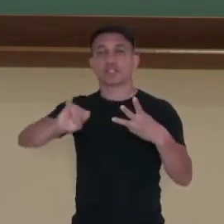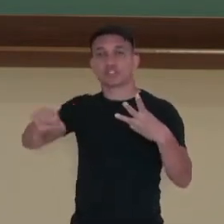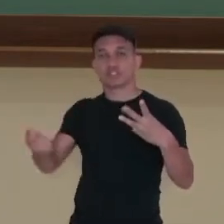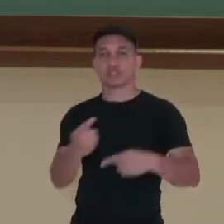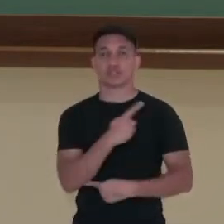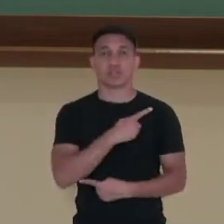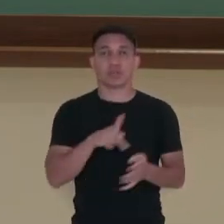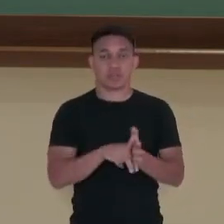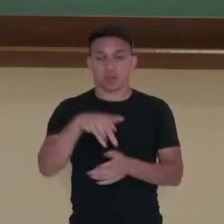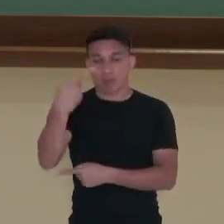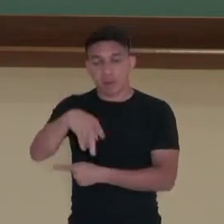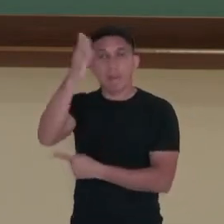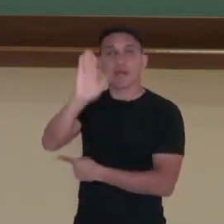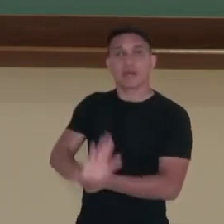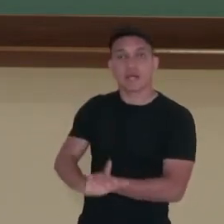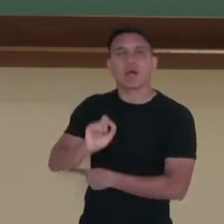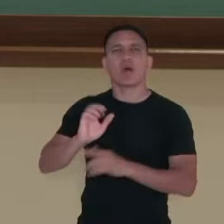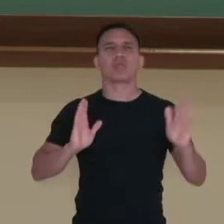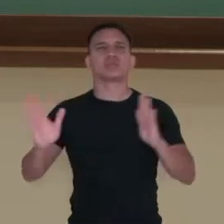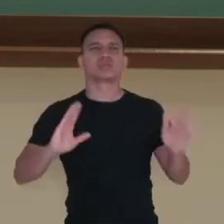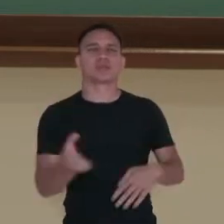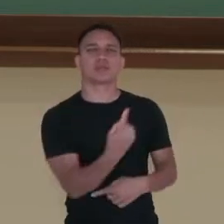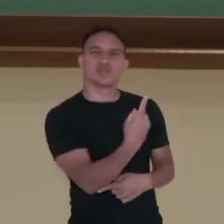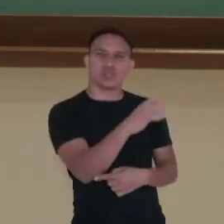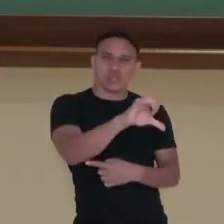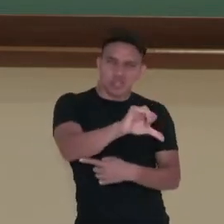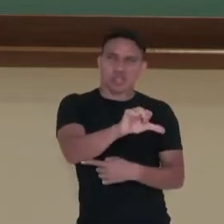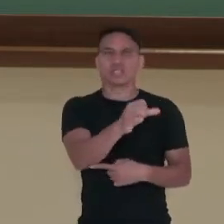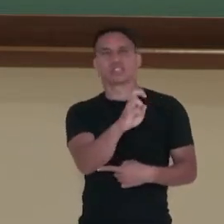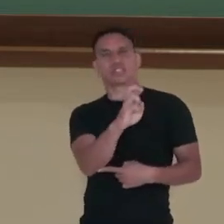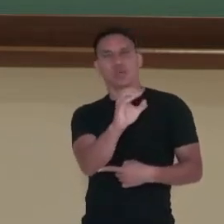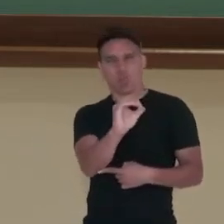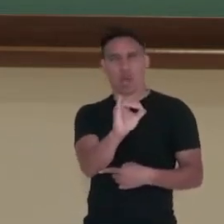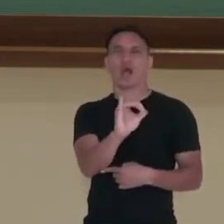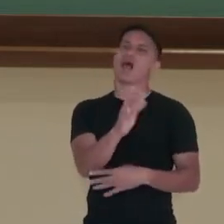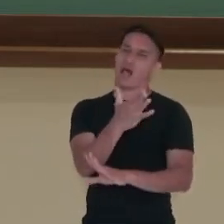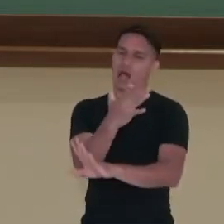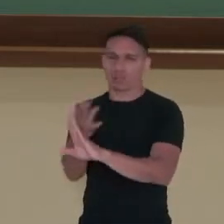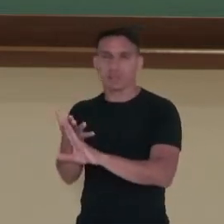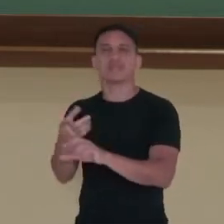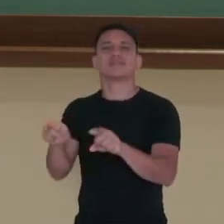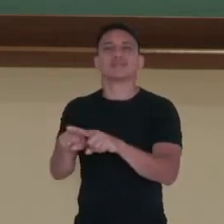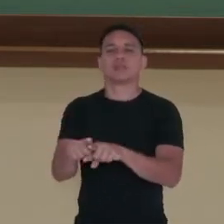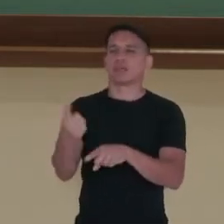Goulart no Brasil, ali entre as décadas de 1950 e